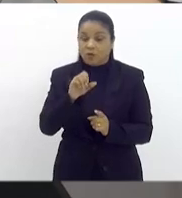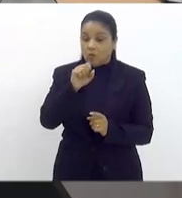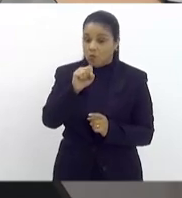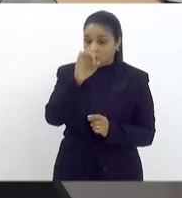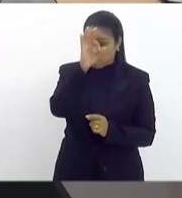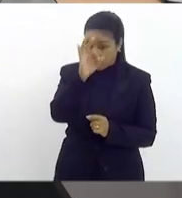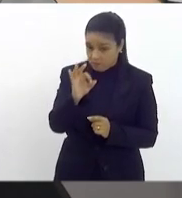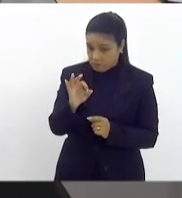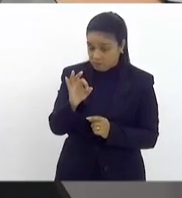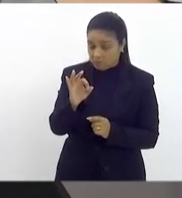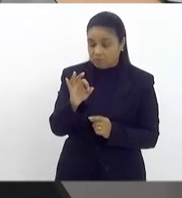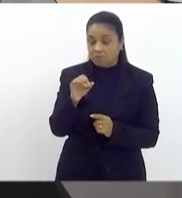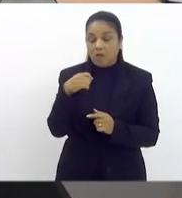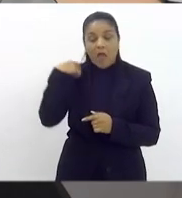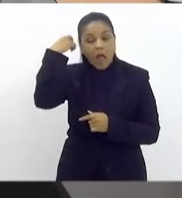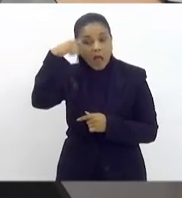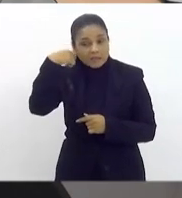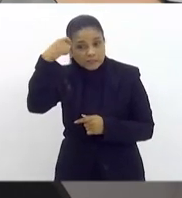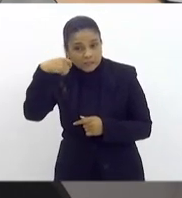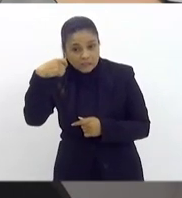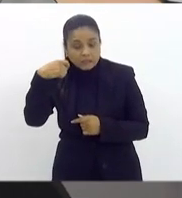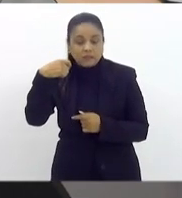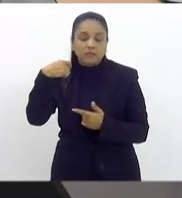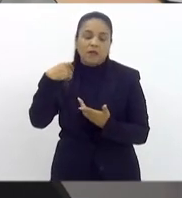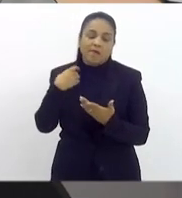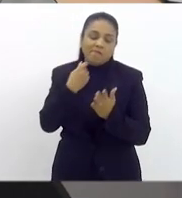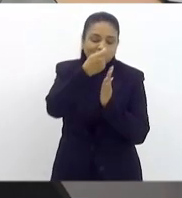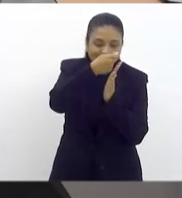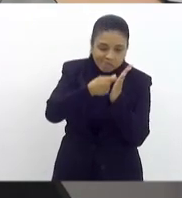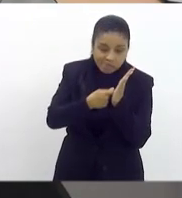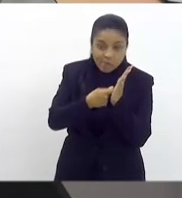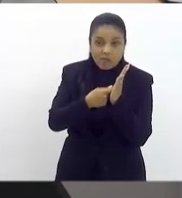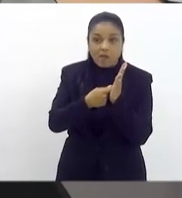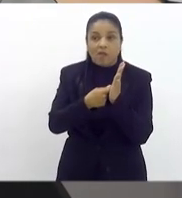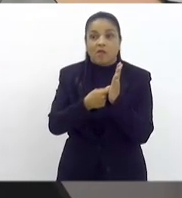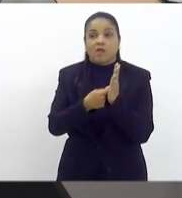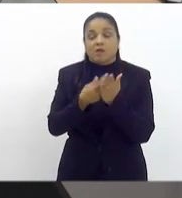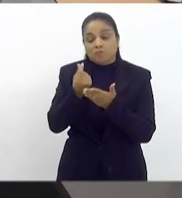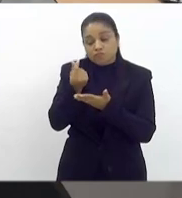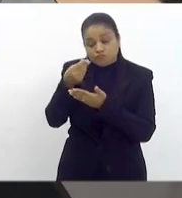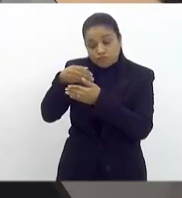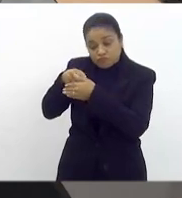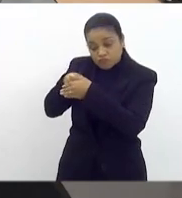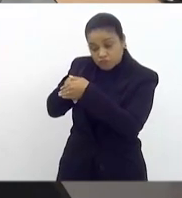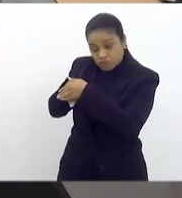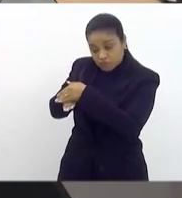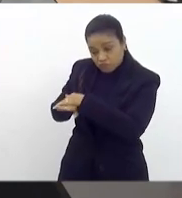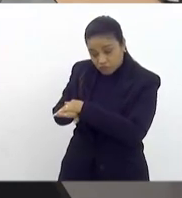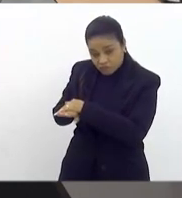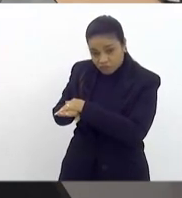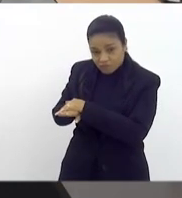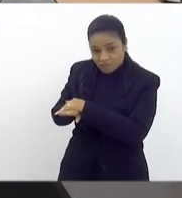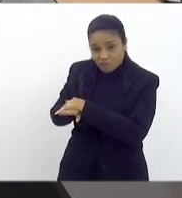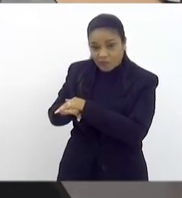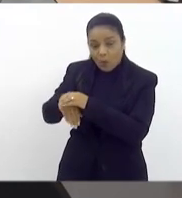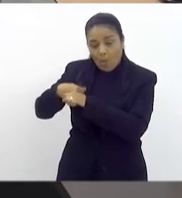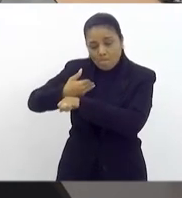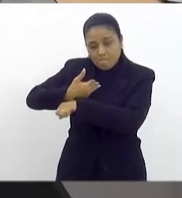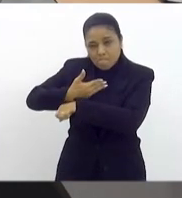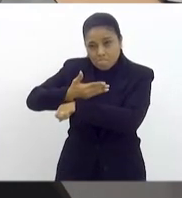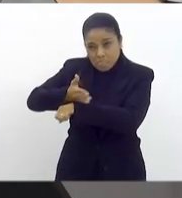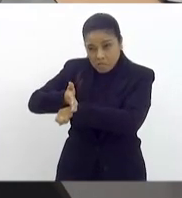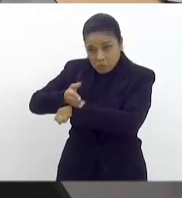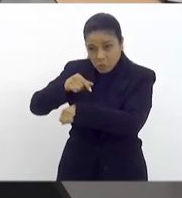para os compositores, para os artistas, etc. Esses créditos retidos ou prescritos